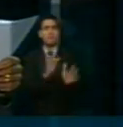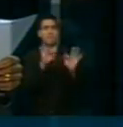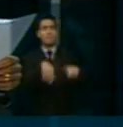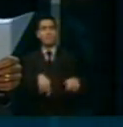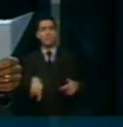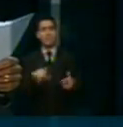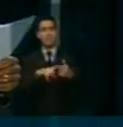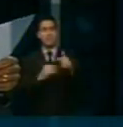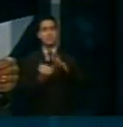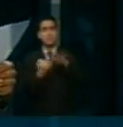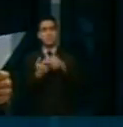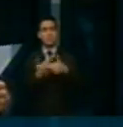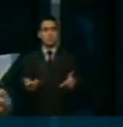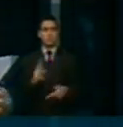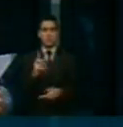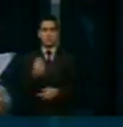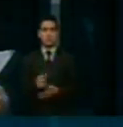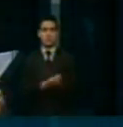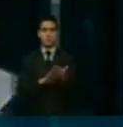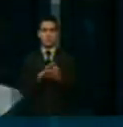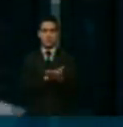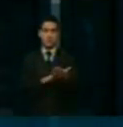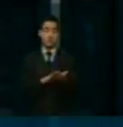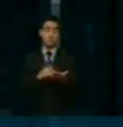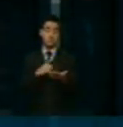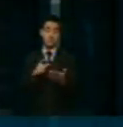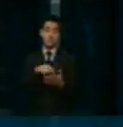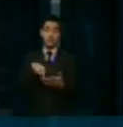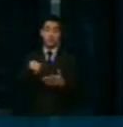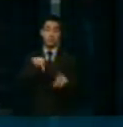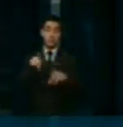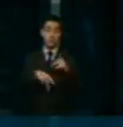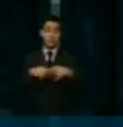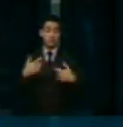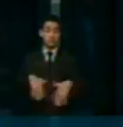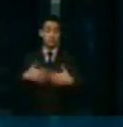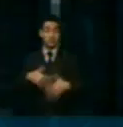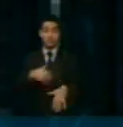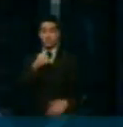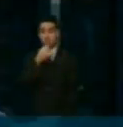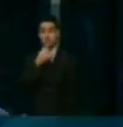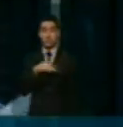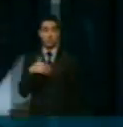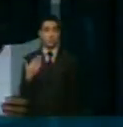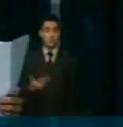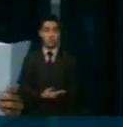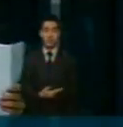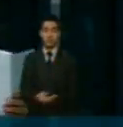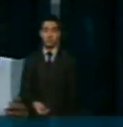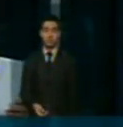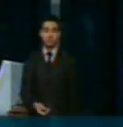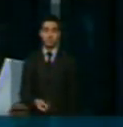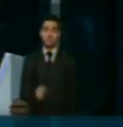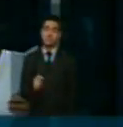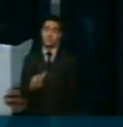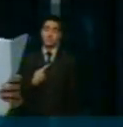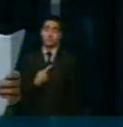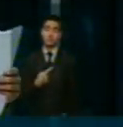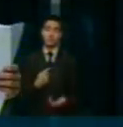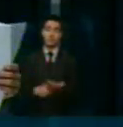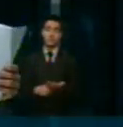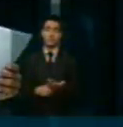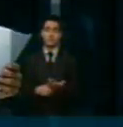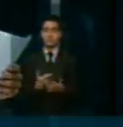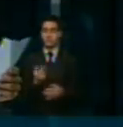como se vinha fazendo diante da nação horrorizada. E assim foi, se foram, né,